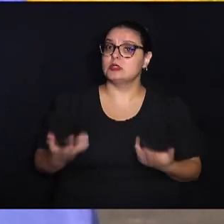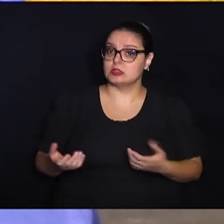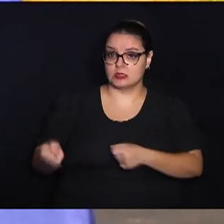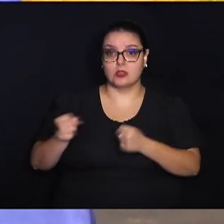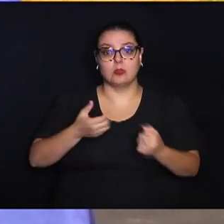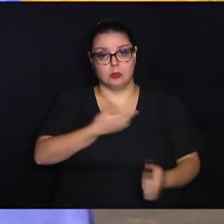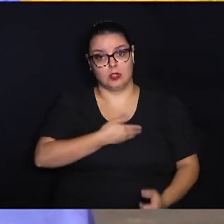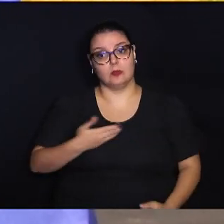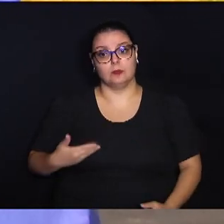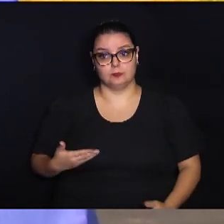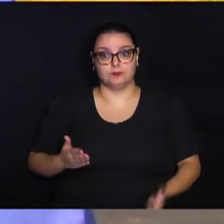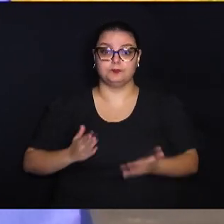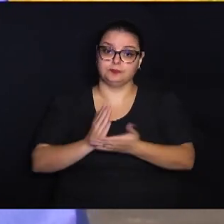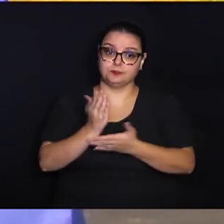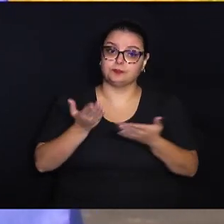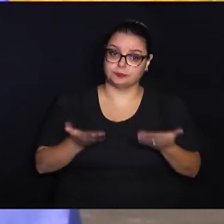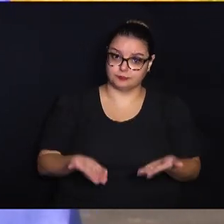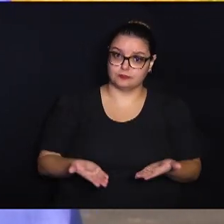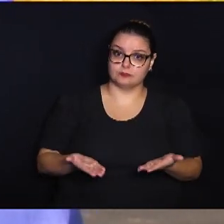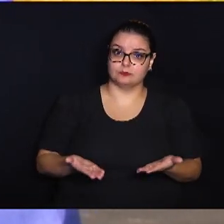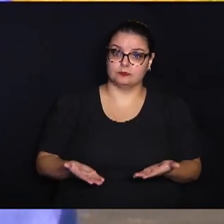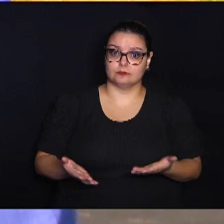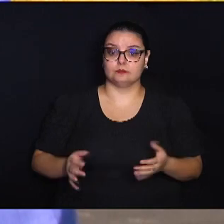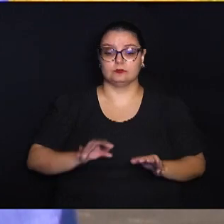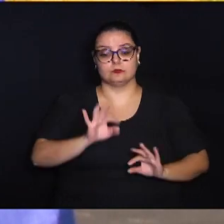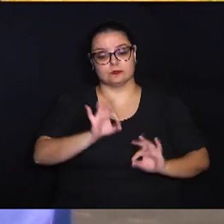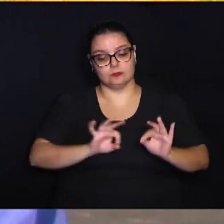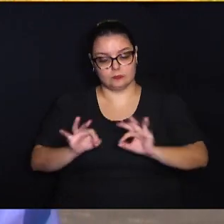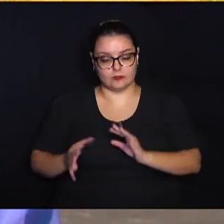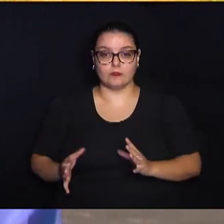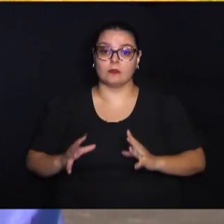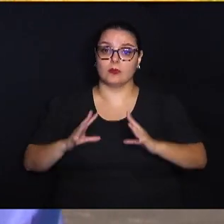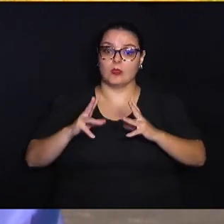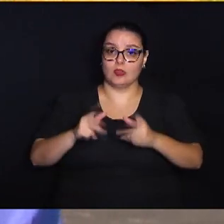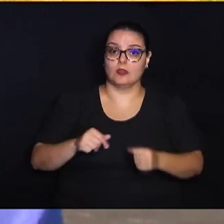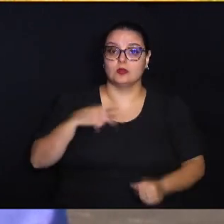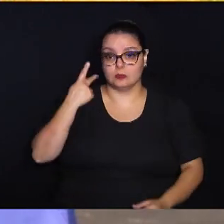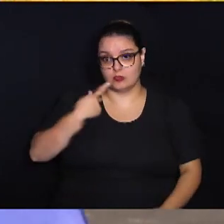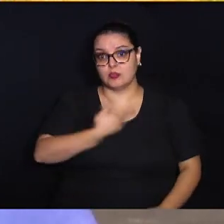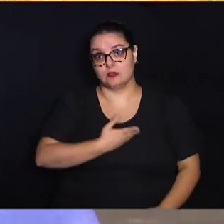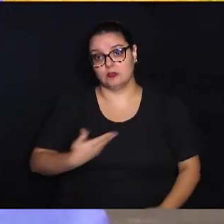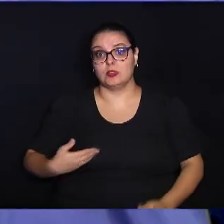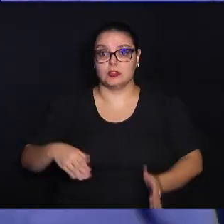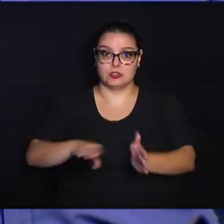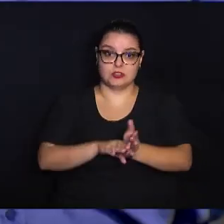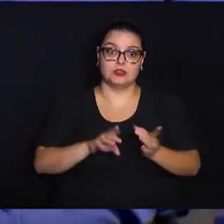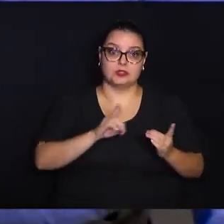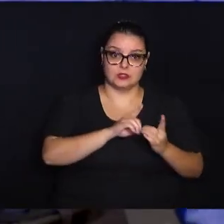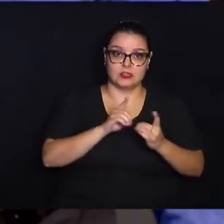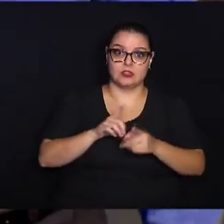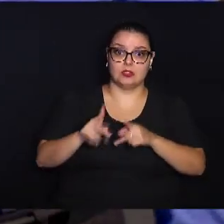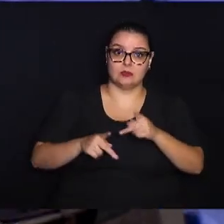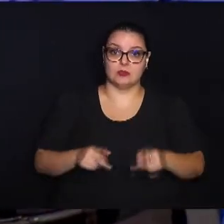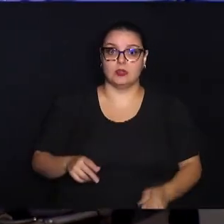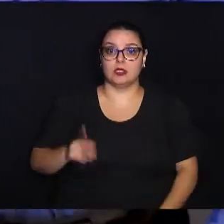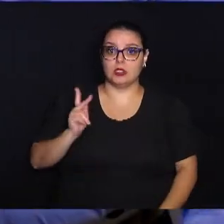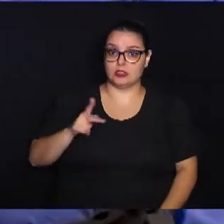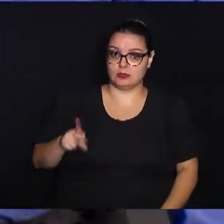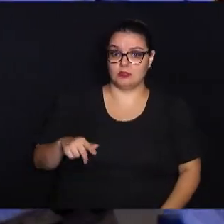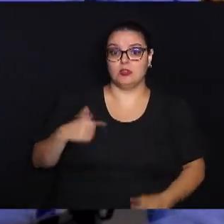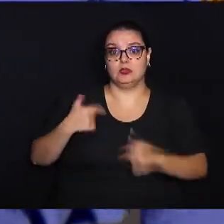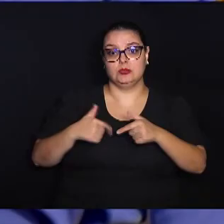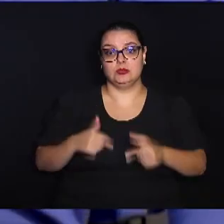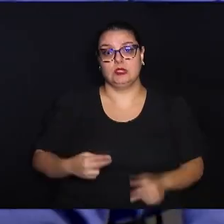público aprove isso dentro de um planejamento para que toda política pública possa atender a população. Este professor trabalhou